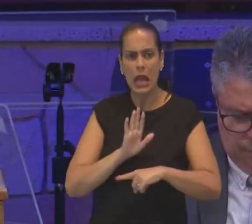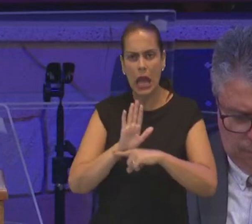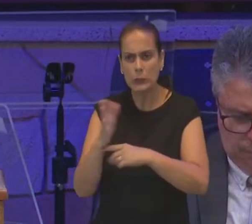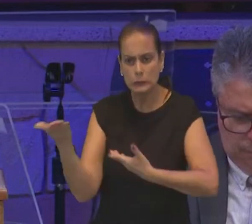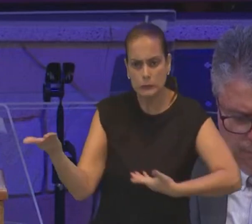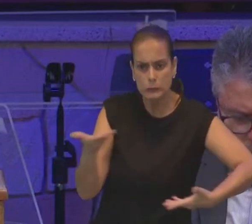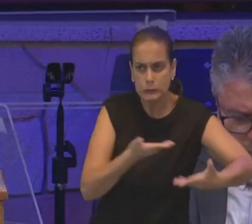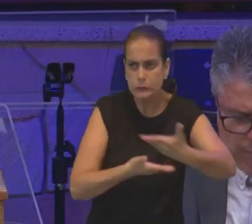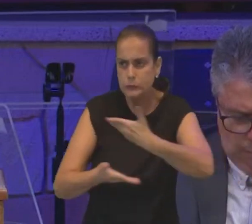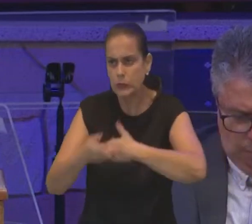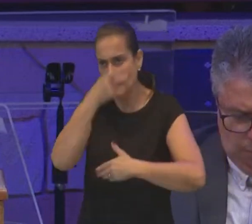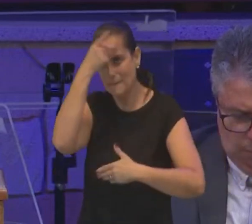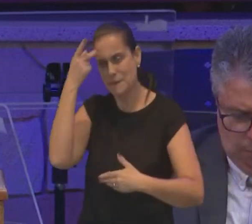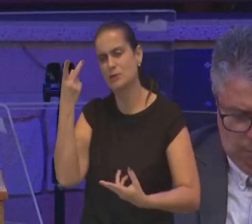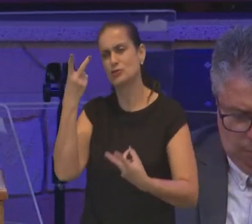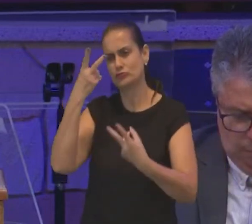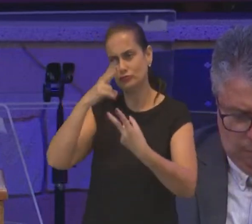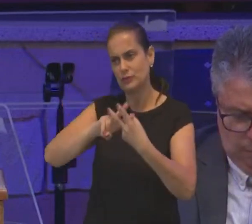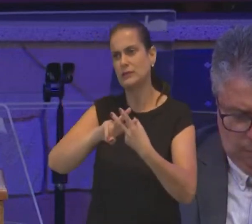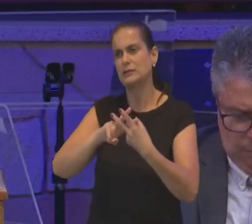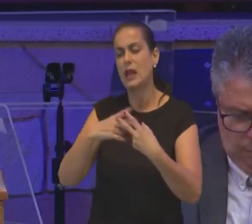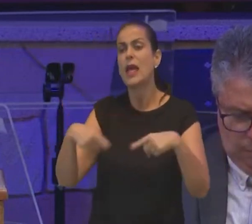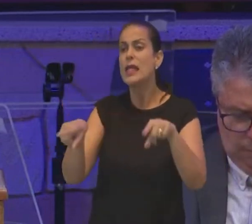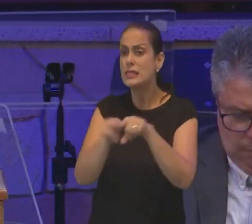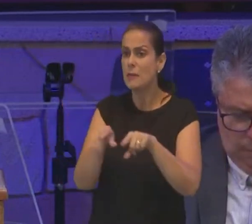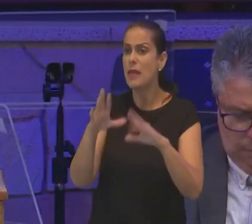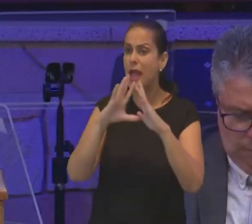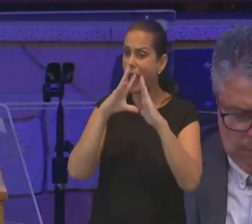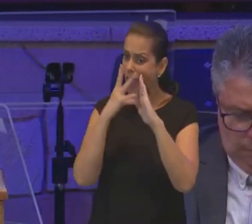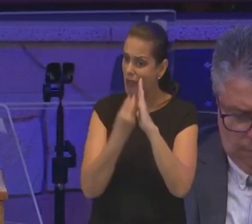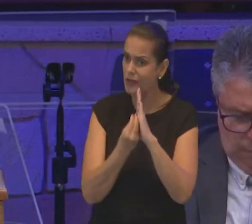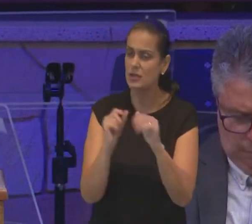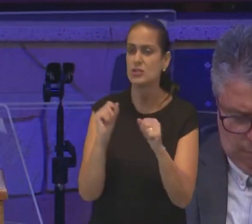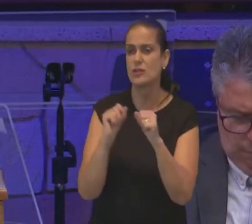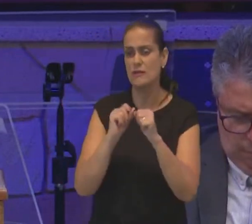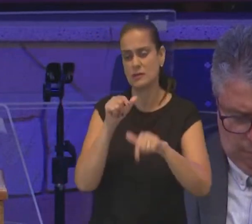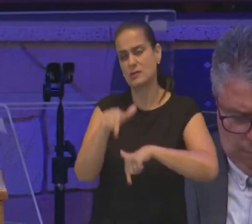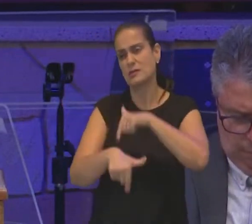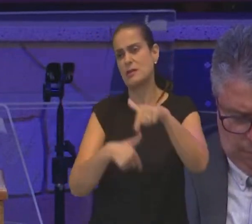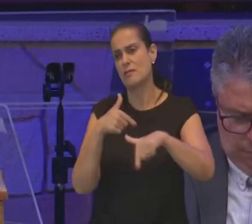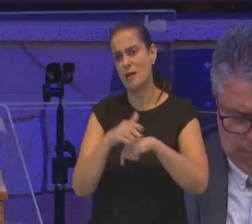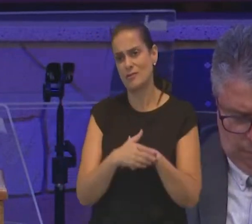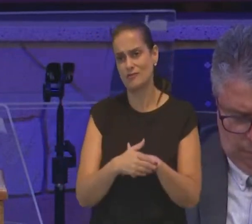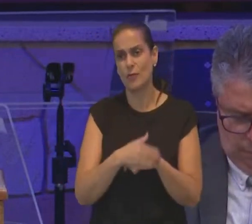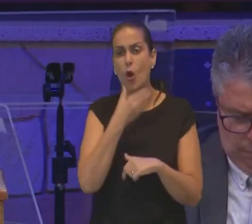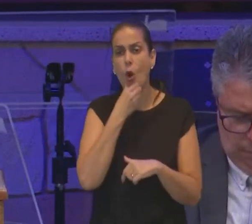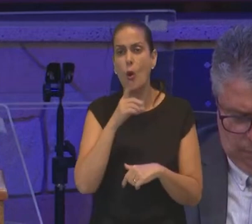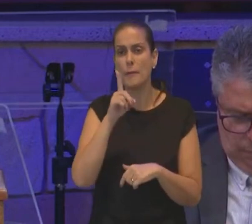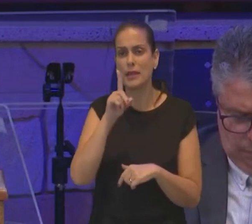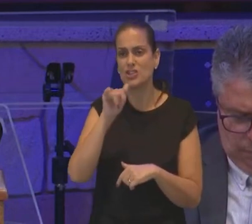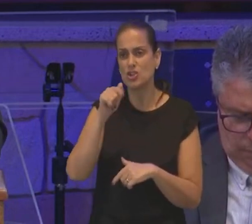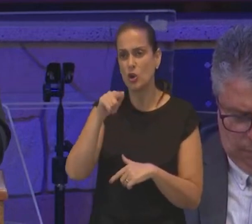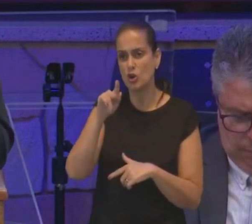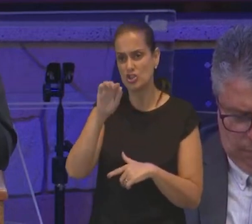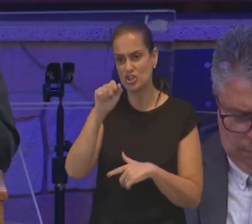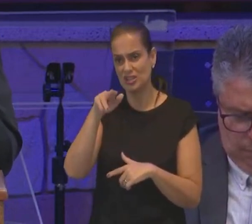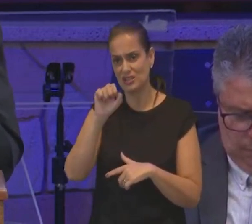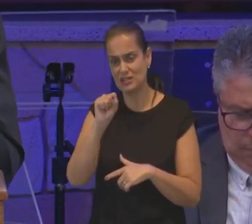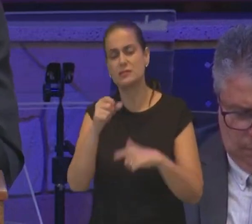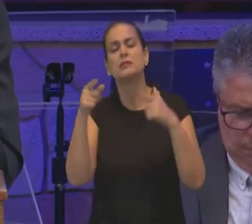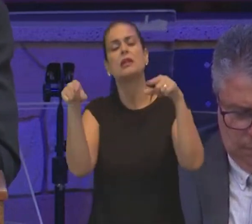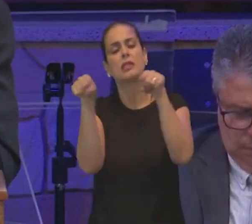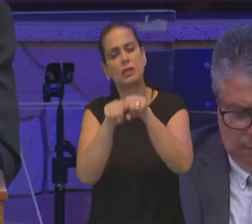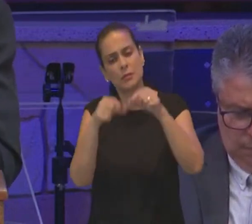presídio e a igreja local fazer o trabalho. O irmão Diógenes falou há pouco tempo aqui que